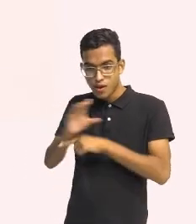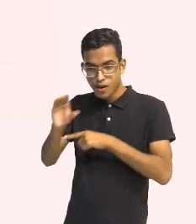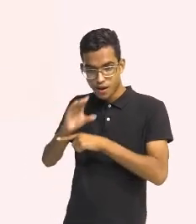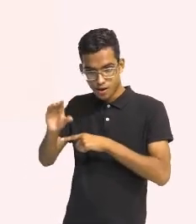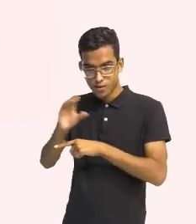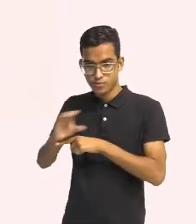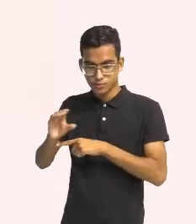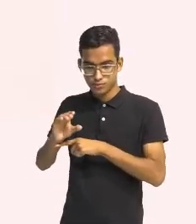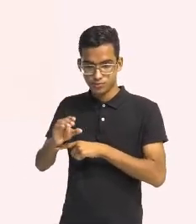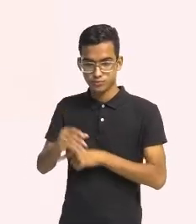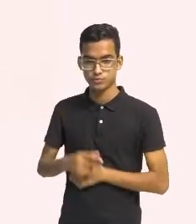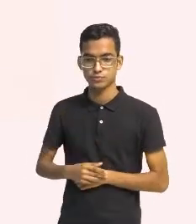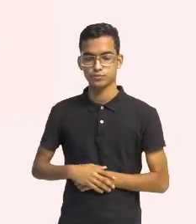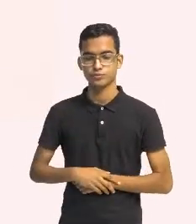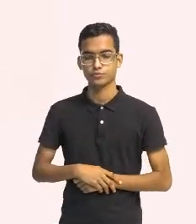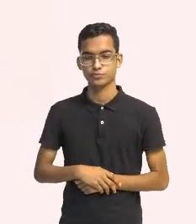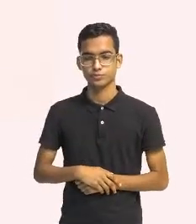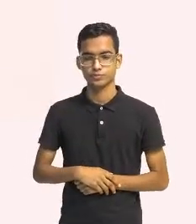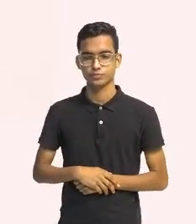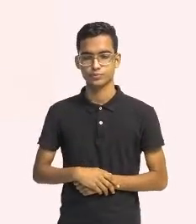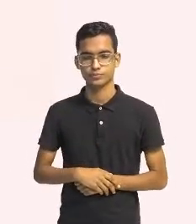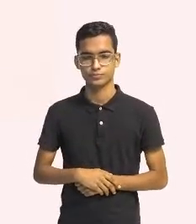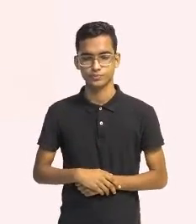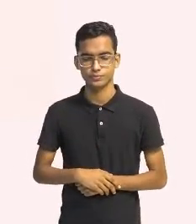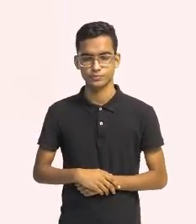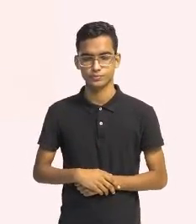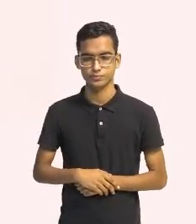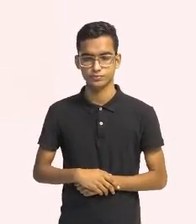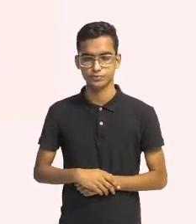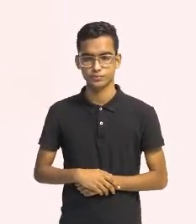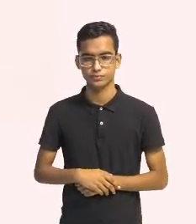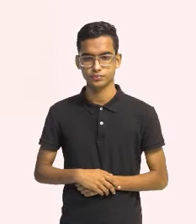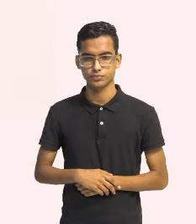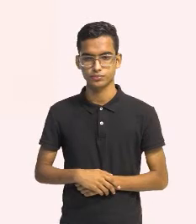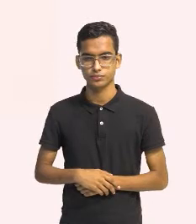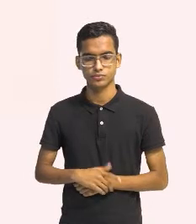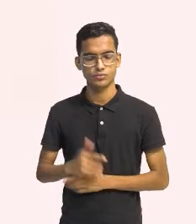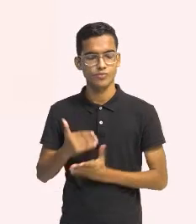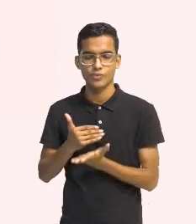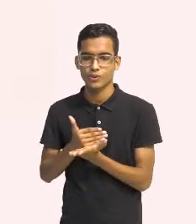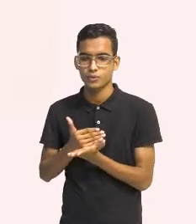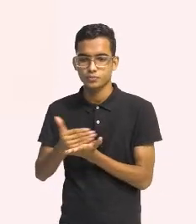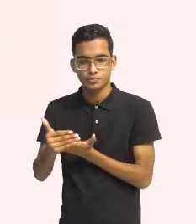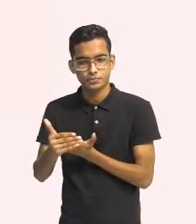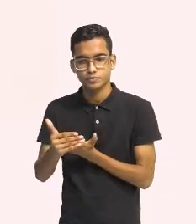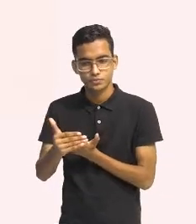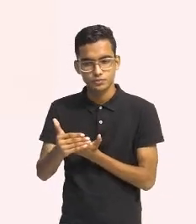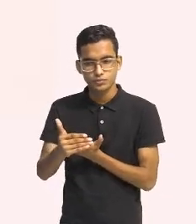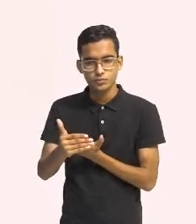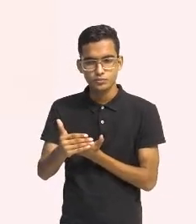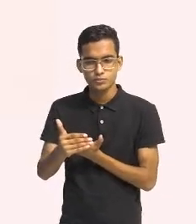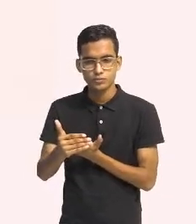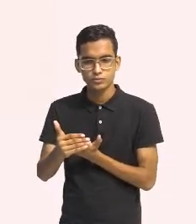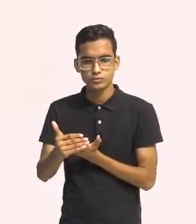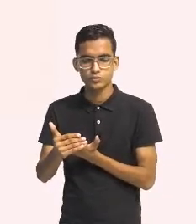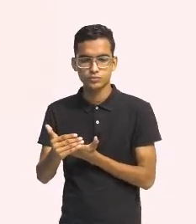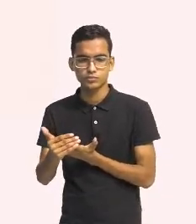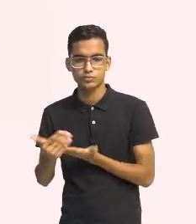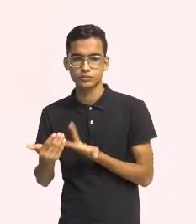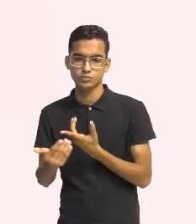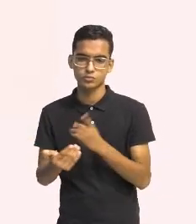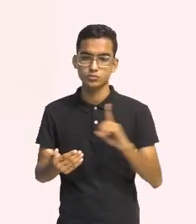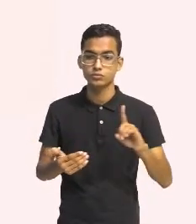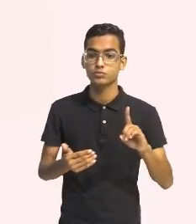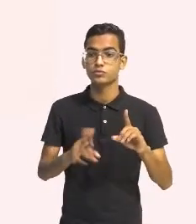essas 2 ramificações. Eu não vou começar a contagem daqui, porque senão a gente vai, né, errar na